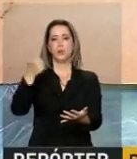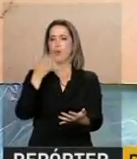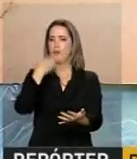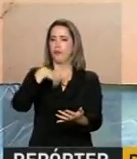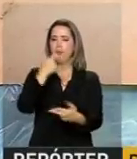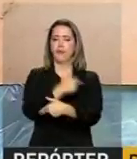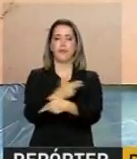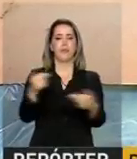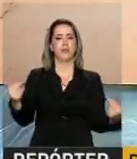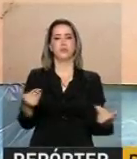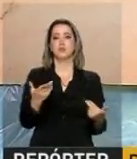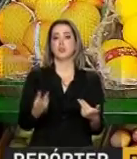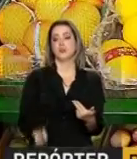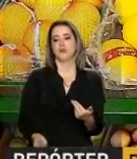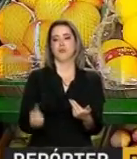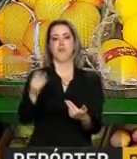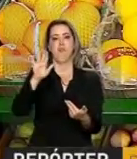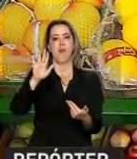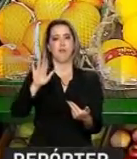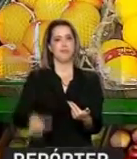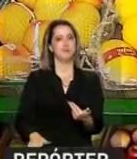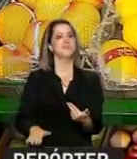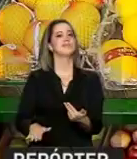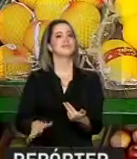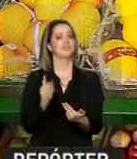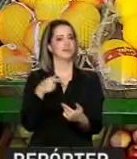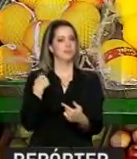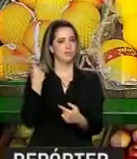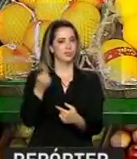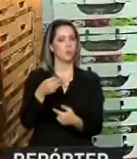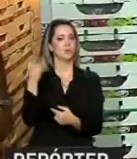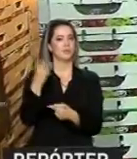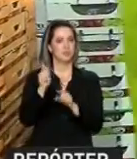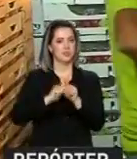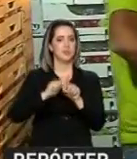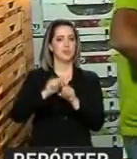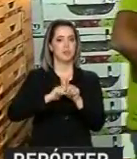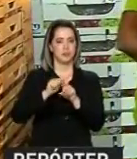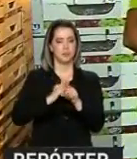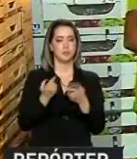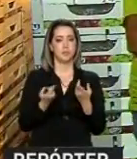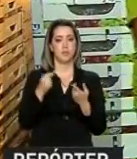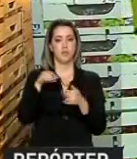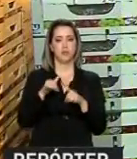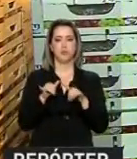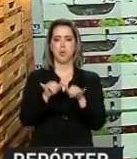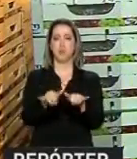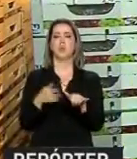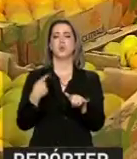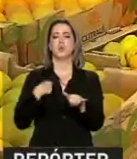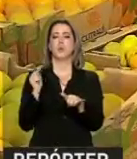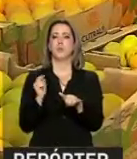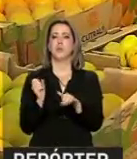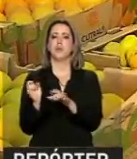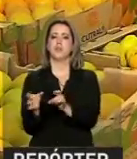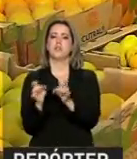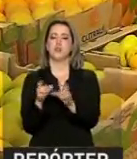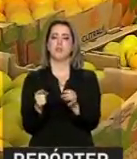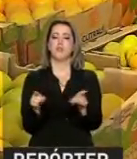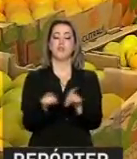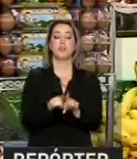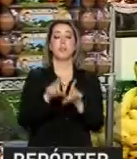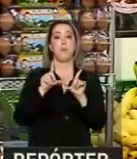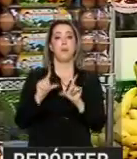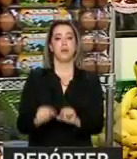de queda nos preços deve seguir no próximo trimestre e não é só no mercado atacadista que o valor das frutas teve